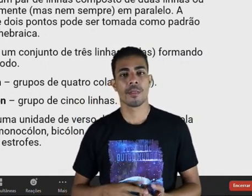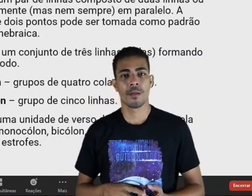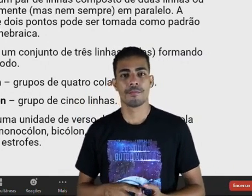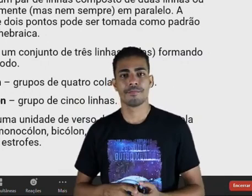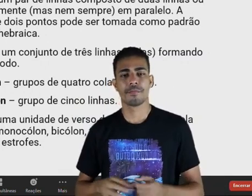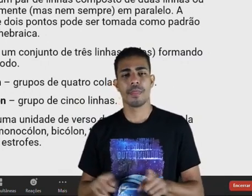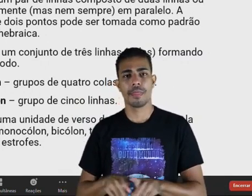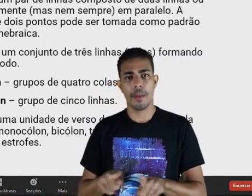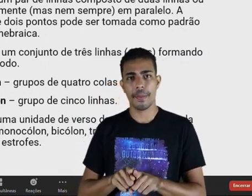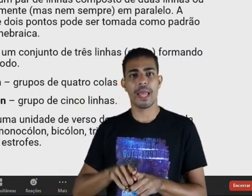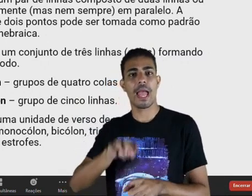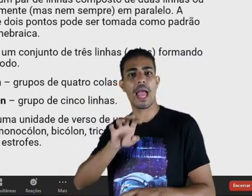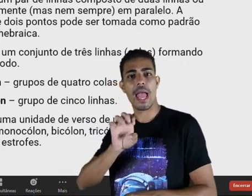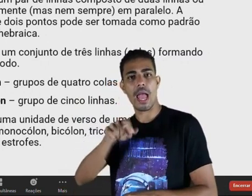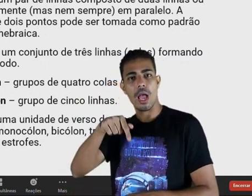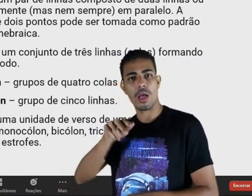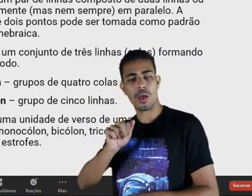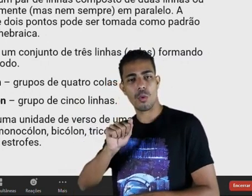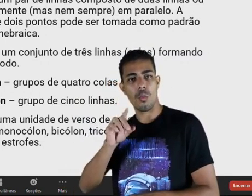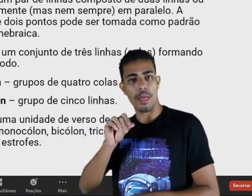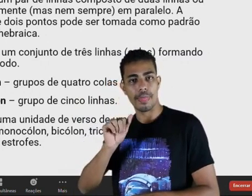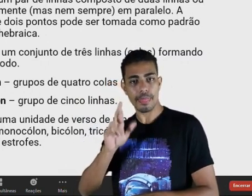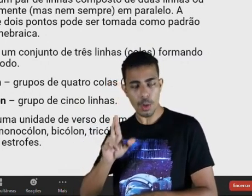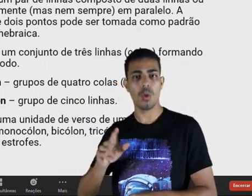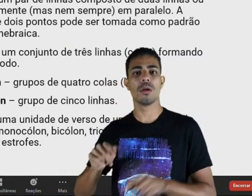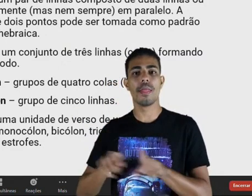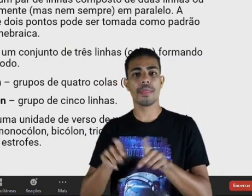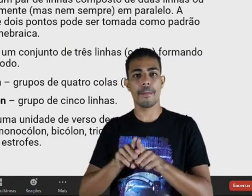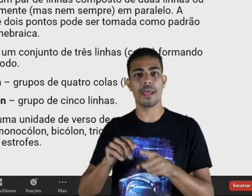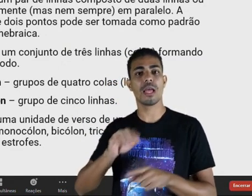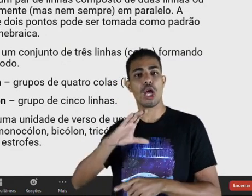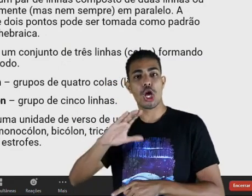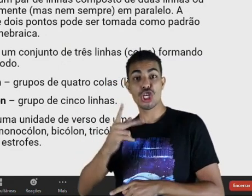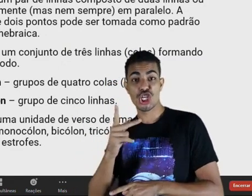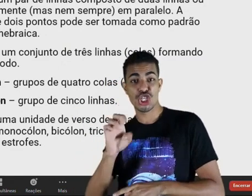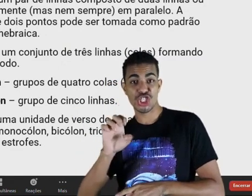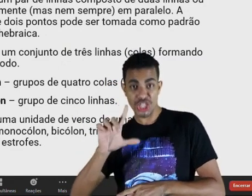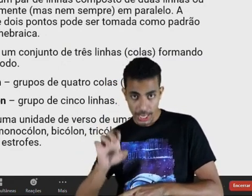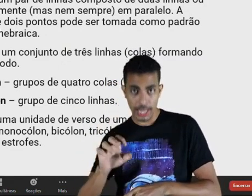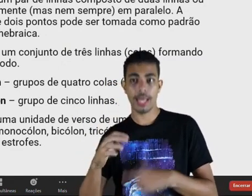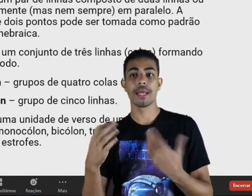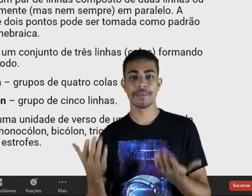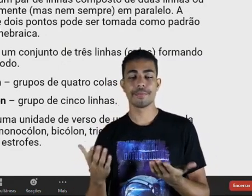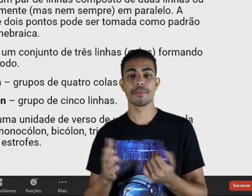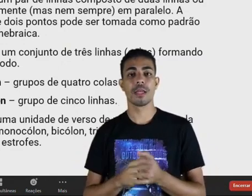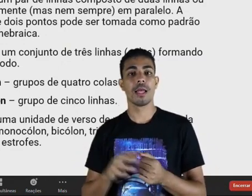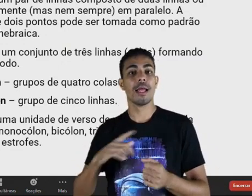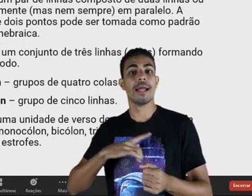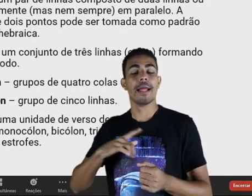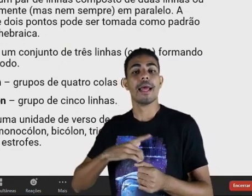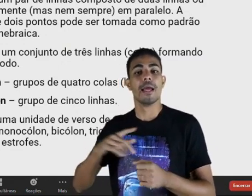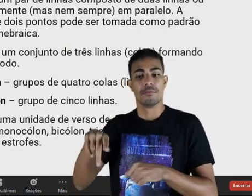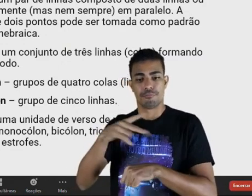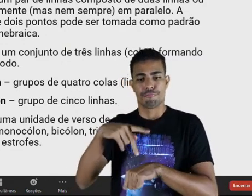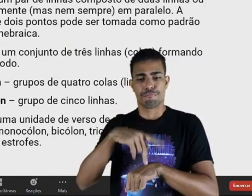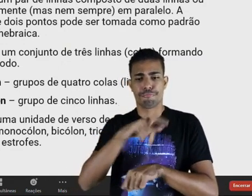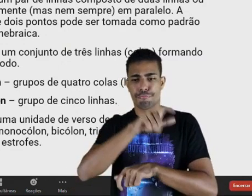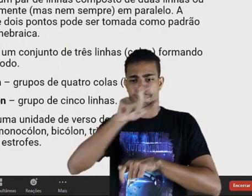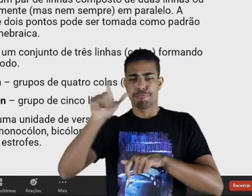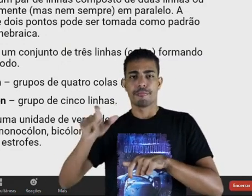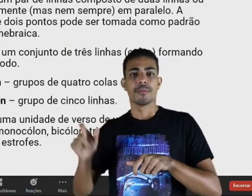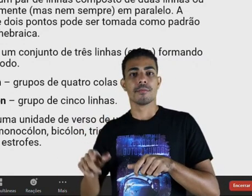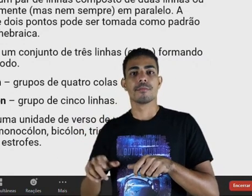do Equador, equatorianos, chilenos, espero não ter esquecido ninguém da divisão, a nossa poesia, geralmente, ela é marcada por métrica,